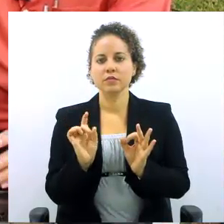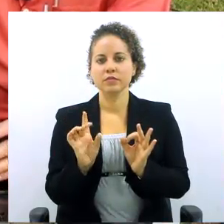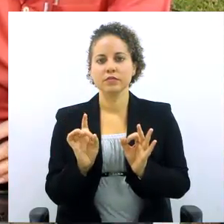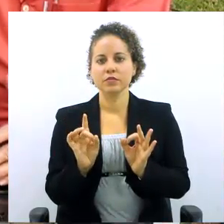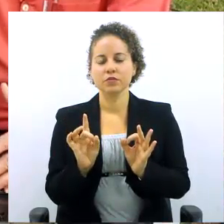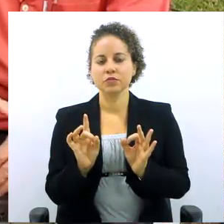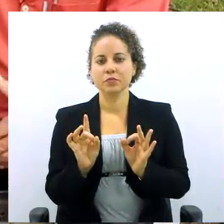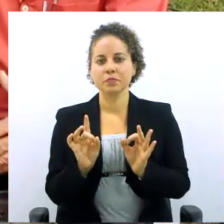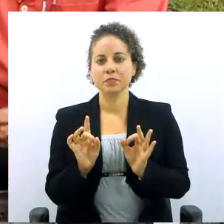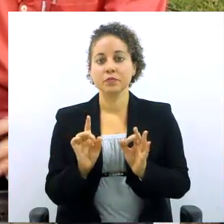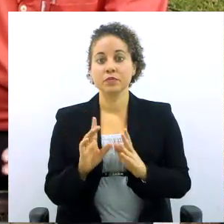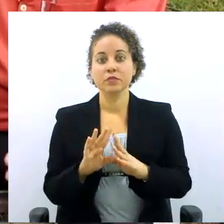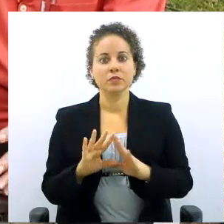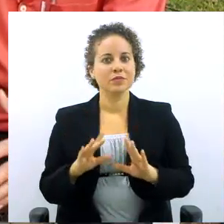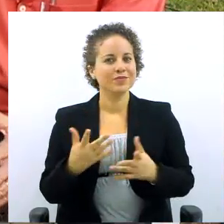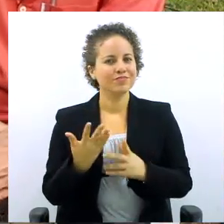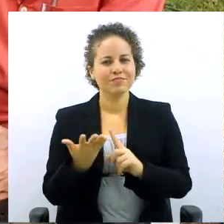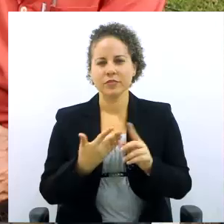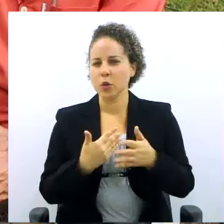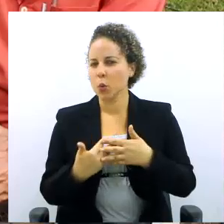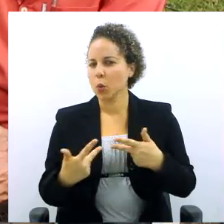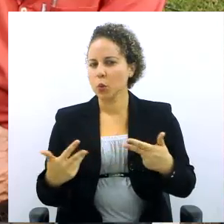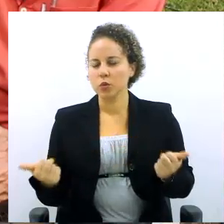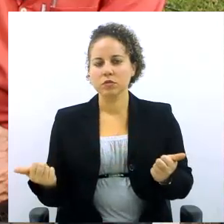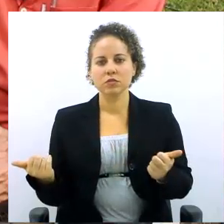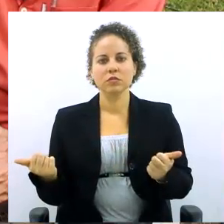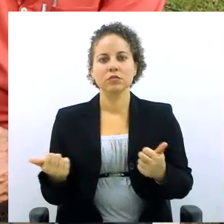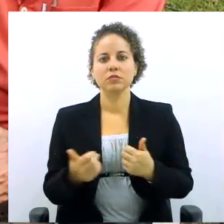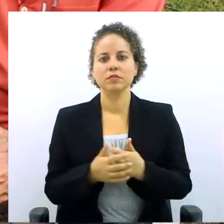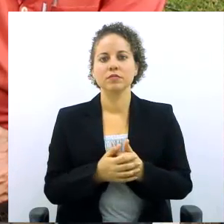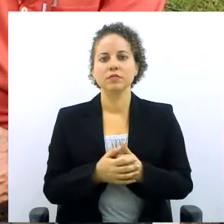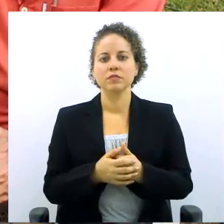conta disso, né? Surgiu por N outras questões, né?